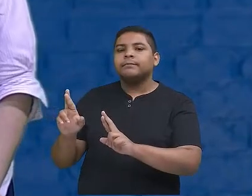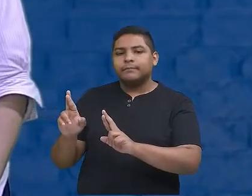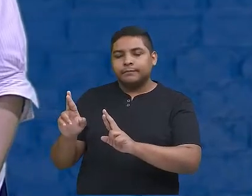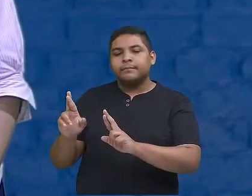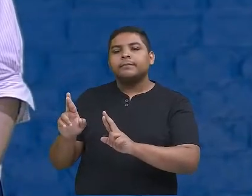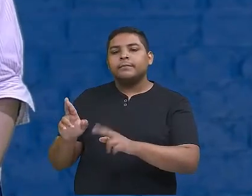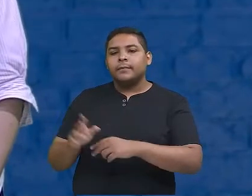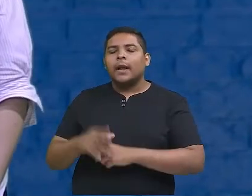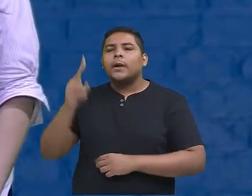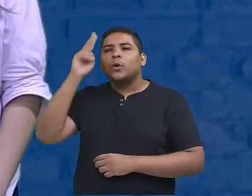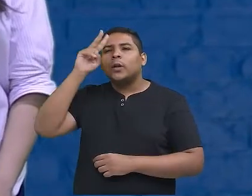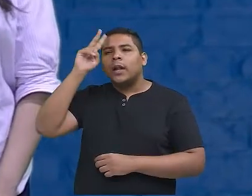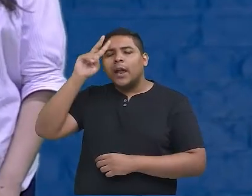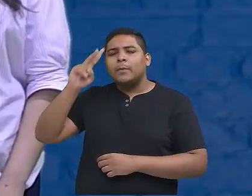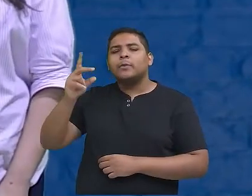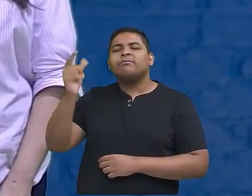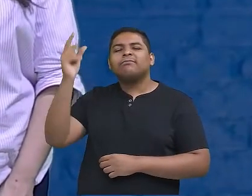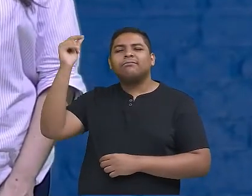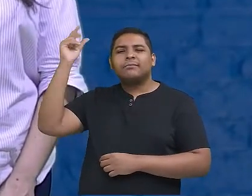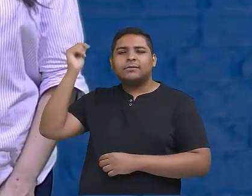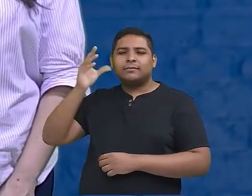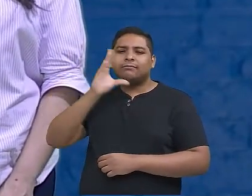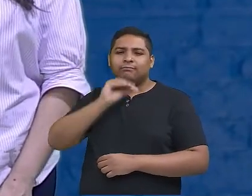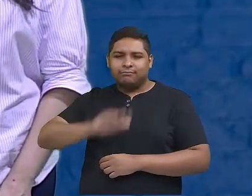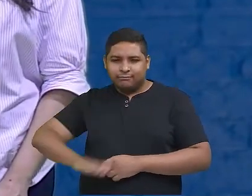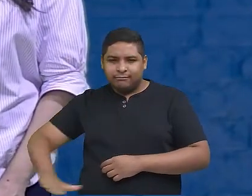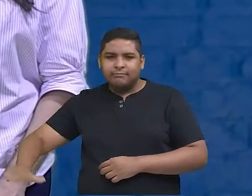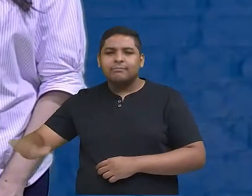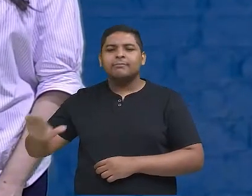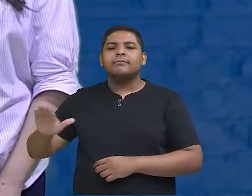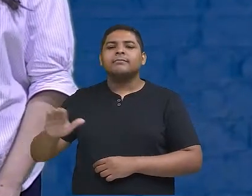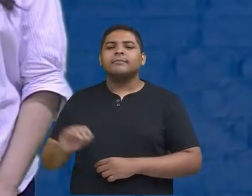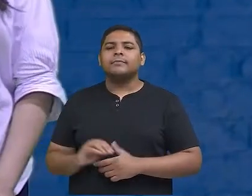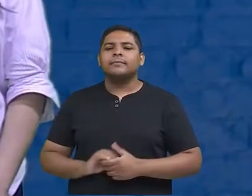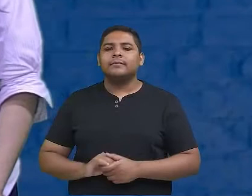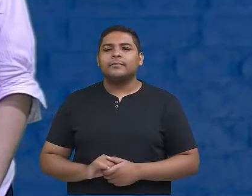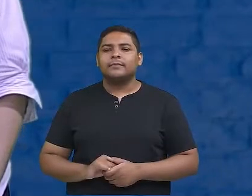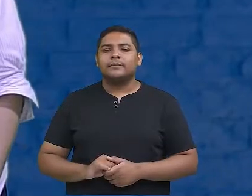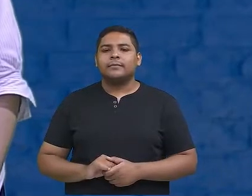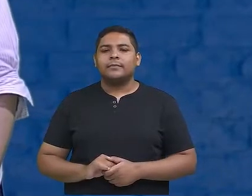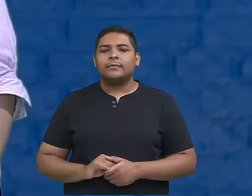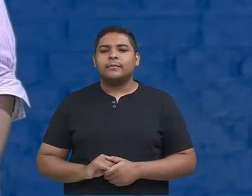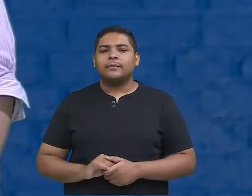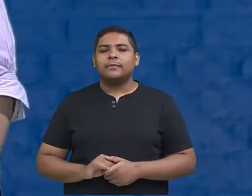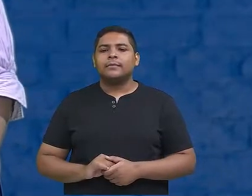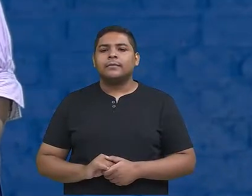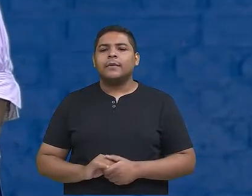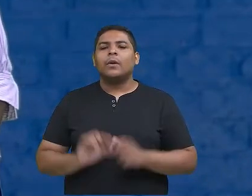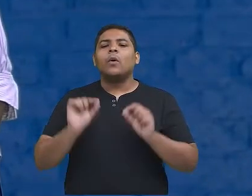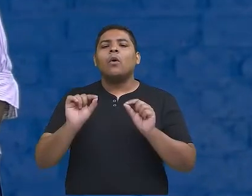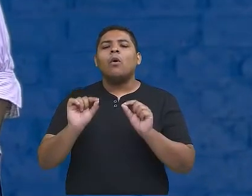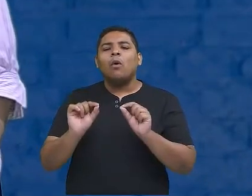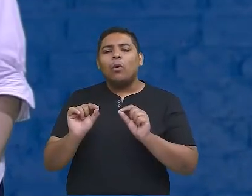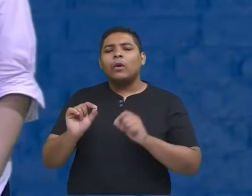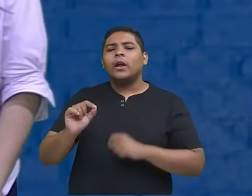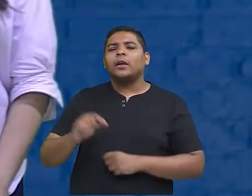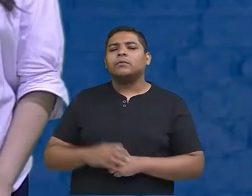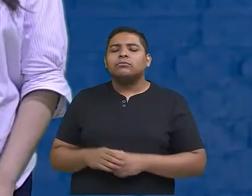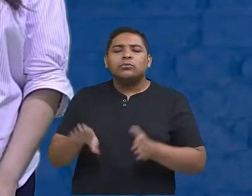eu era pequena, eu fazia o quê? Alguém pode me avisar o que vocês fazem quando